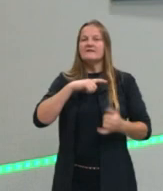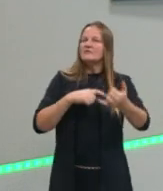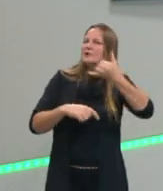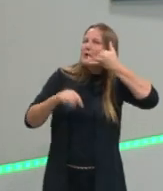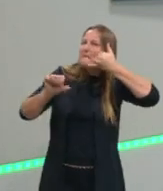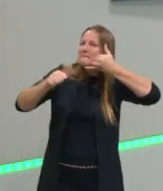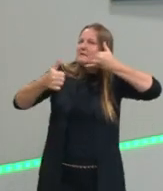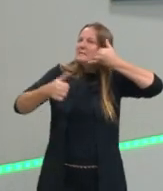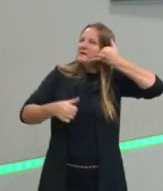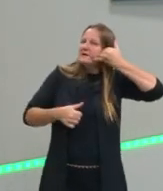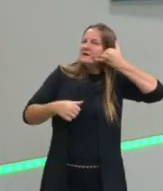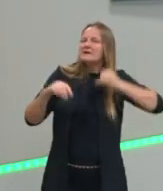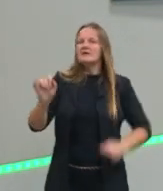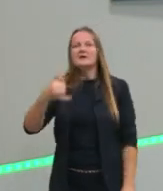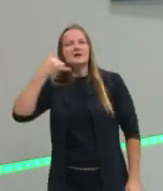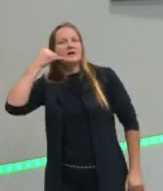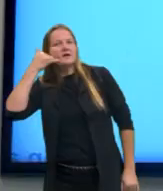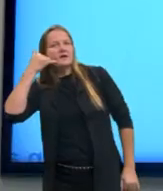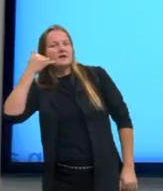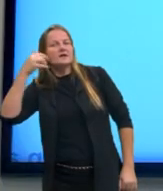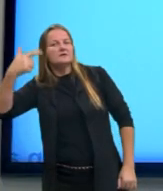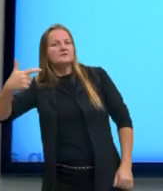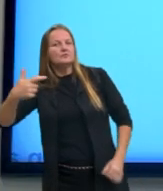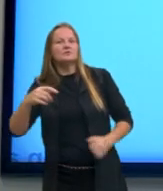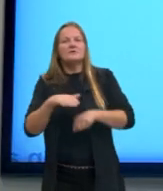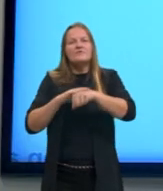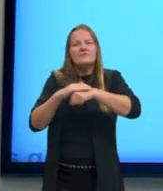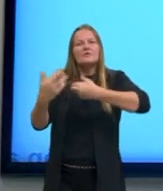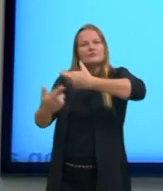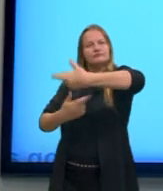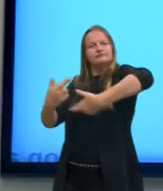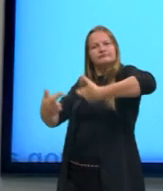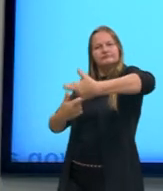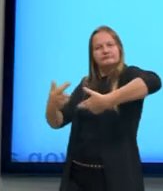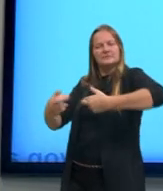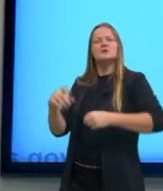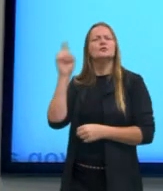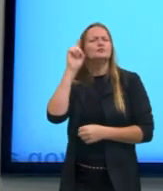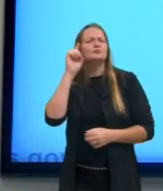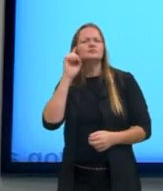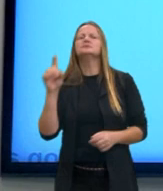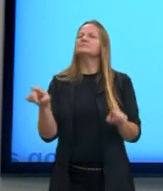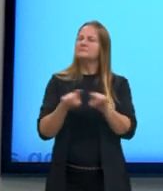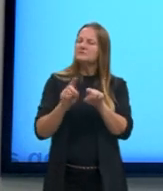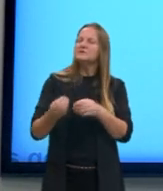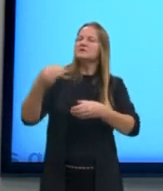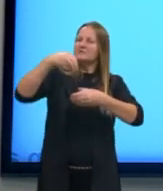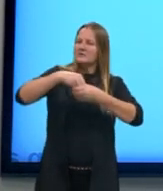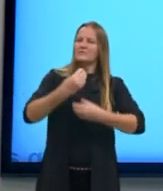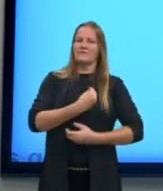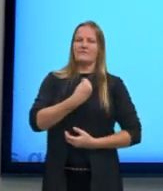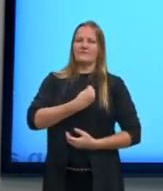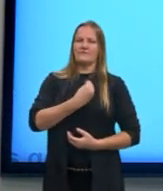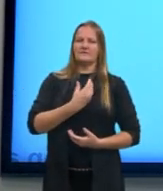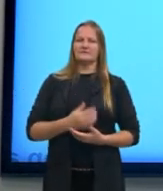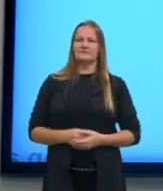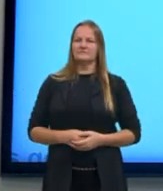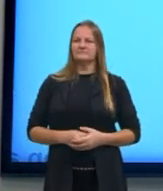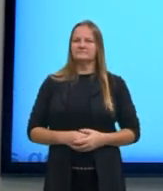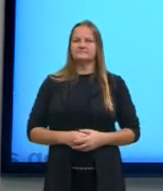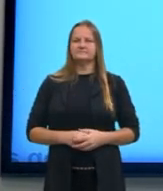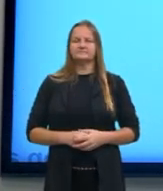entendimento da 2ª pessoa do que a primeira Falou então no dia a dia isso aqui tá perfeitamente